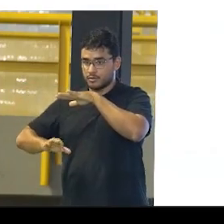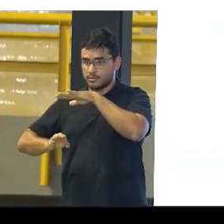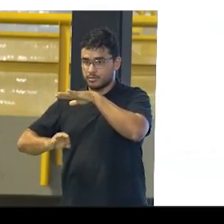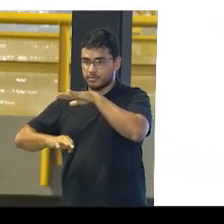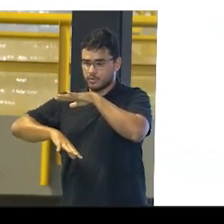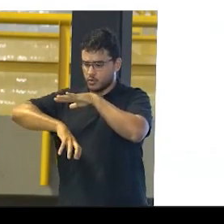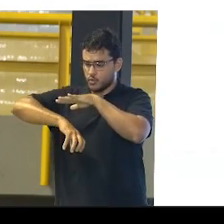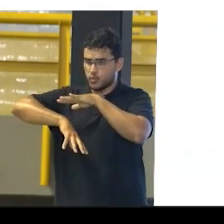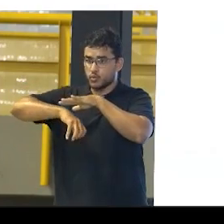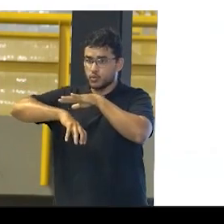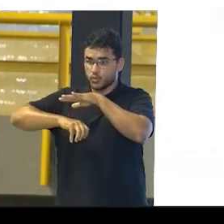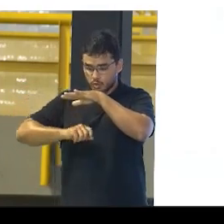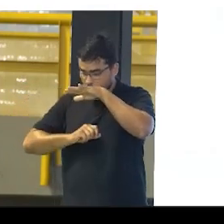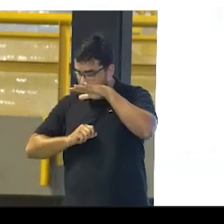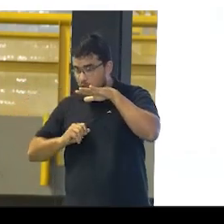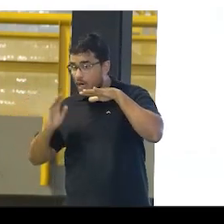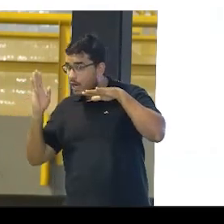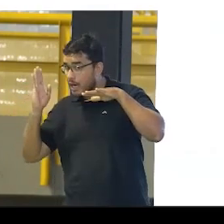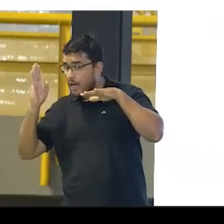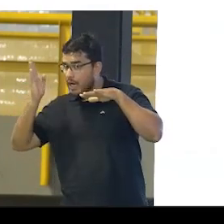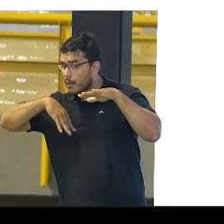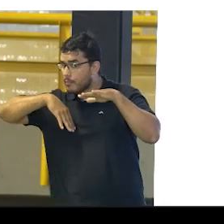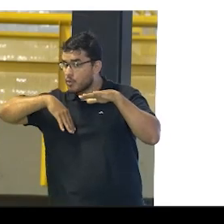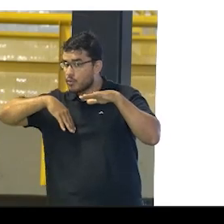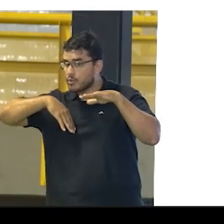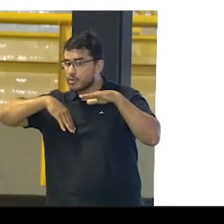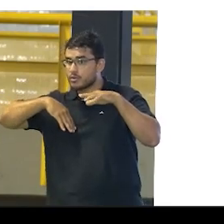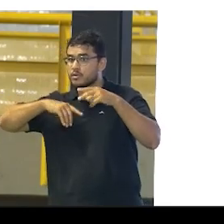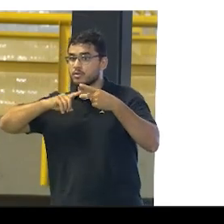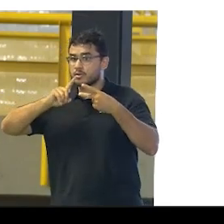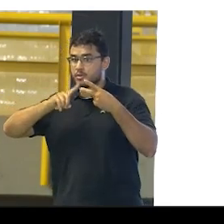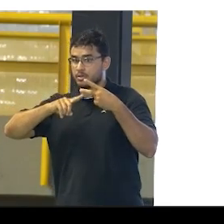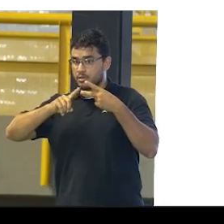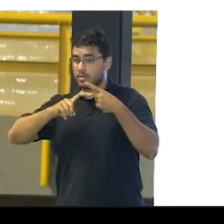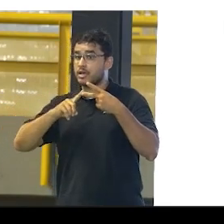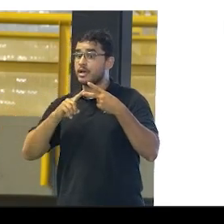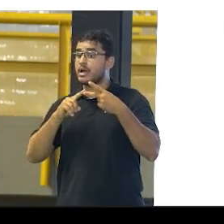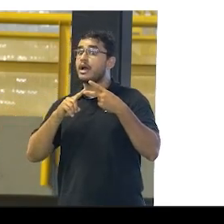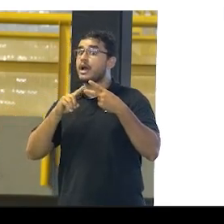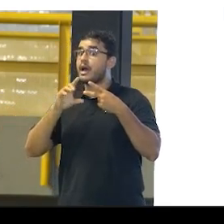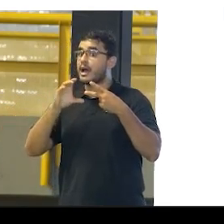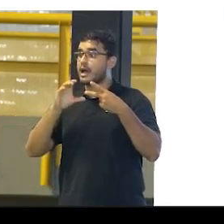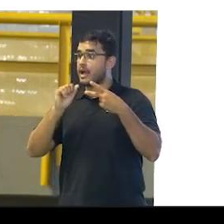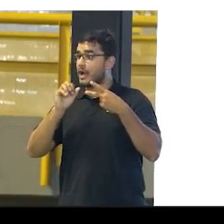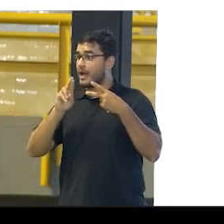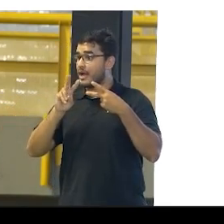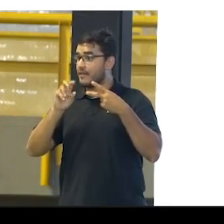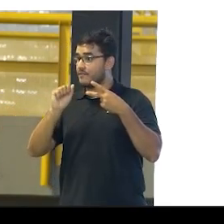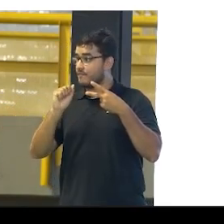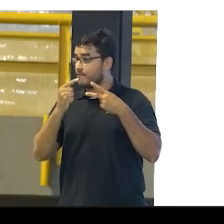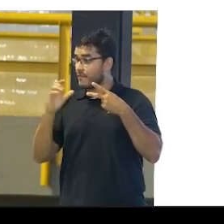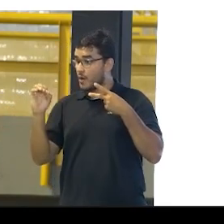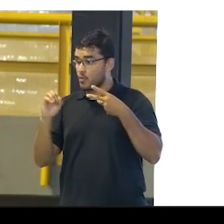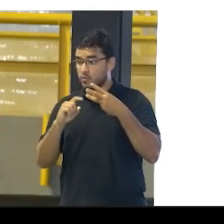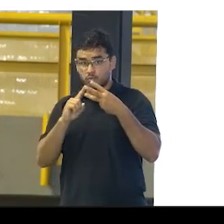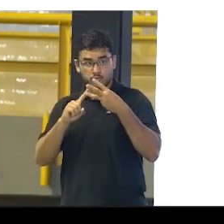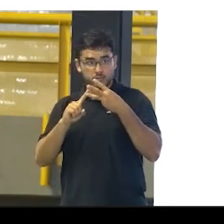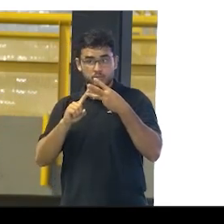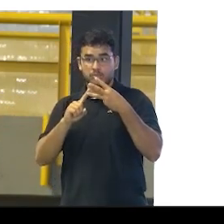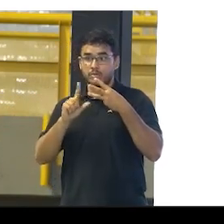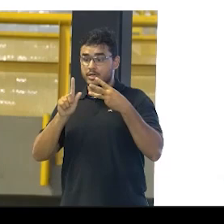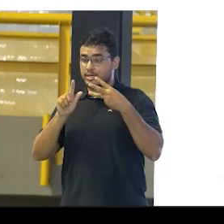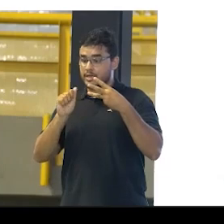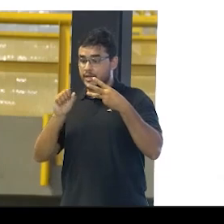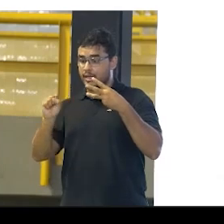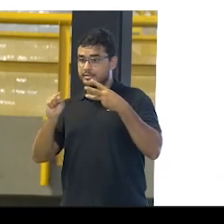formar. Petróleo, carvão e gás estão relacionados ao Paleozoico. Lembra das eras geológicas? Vixe,